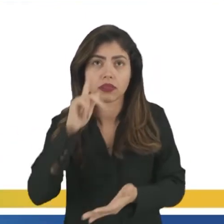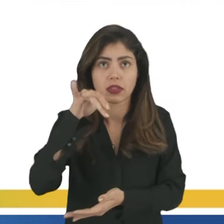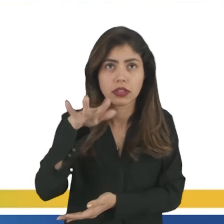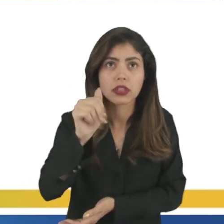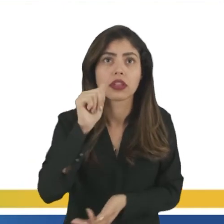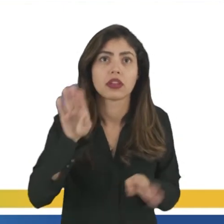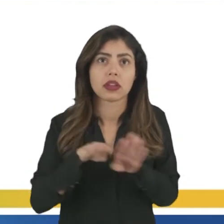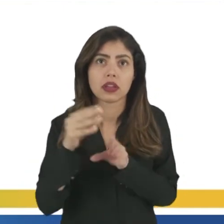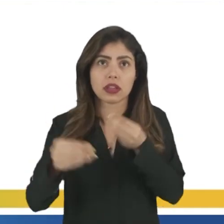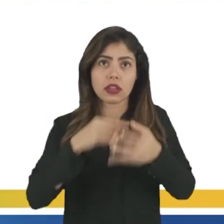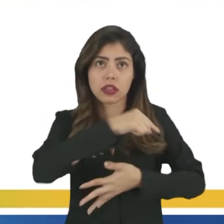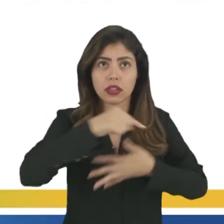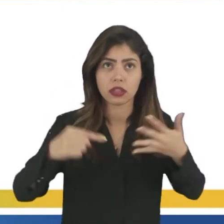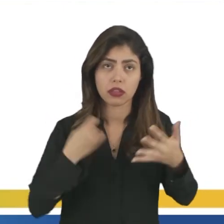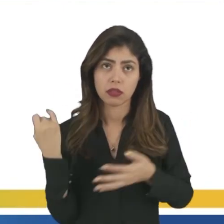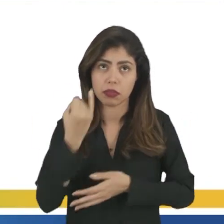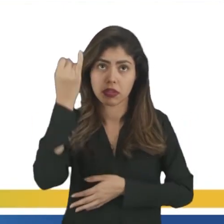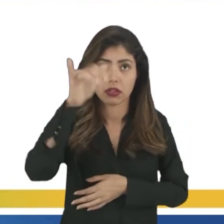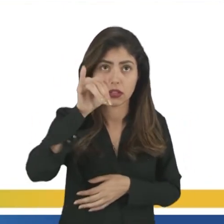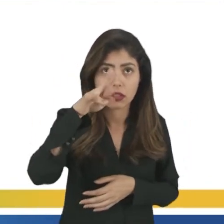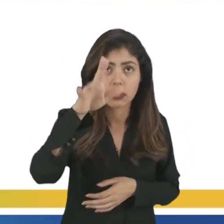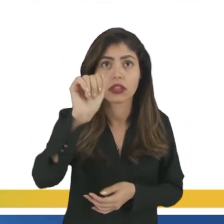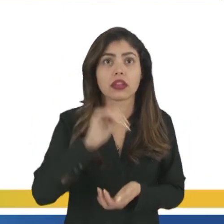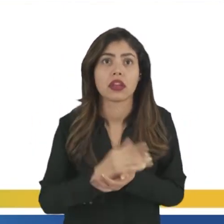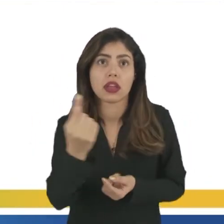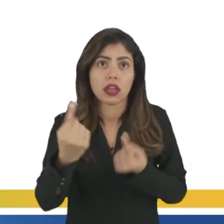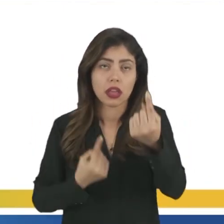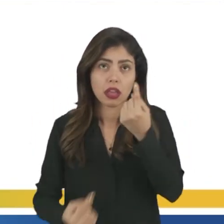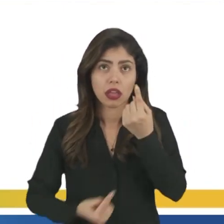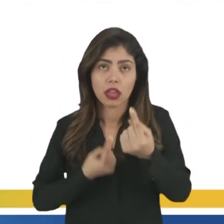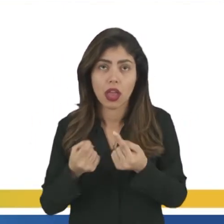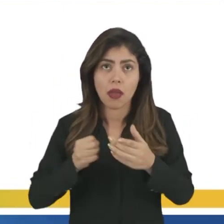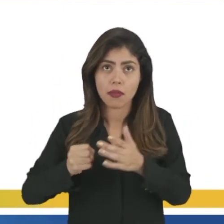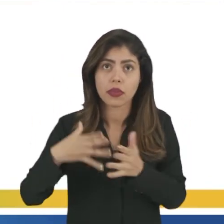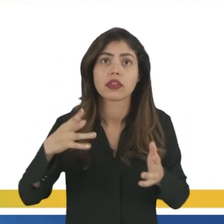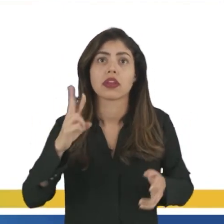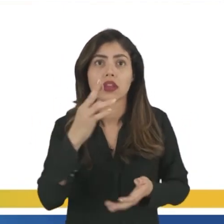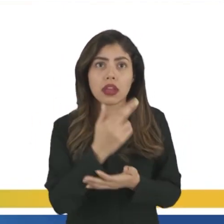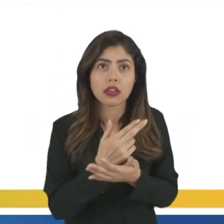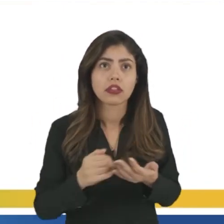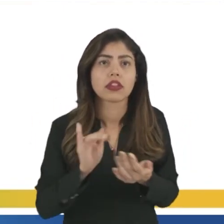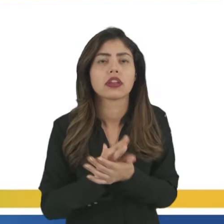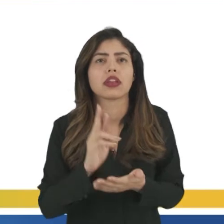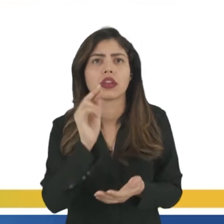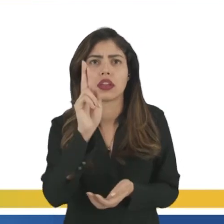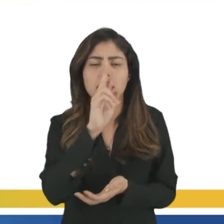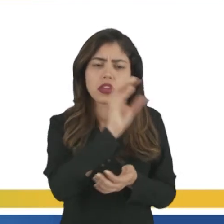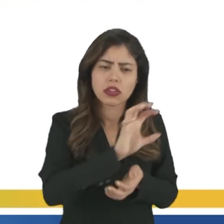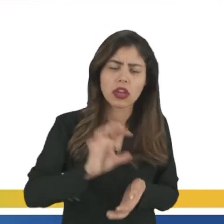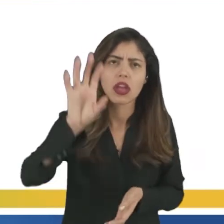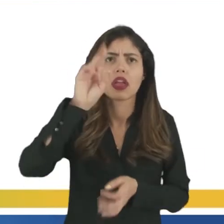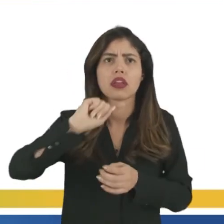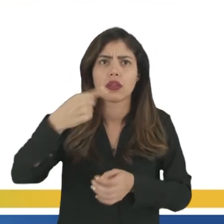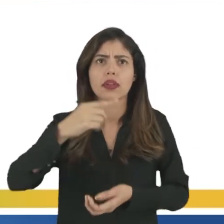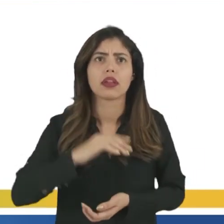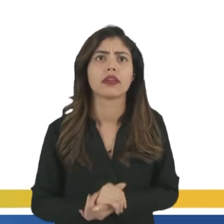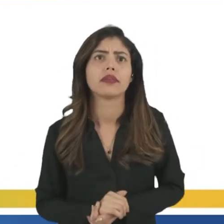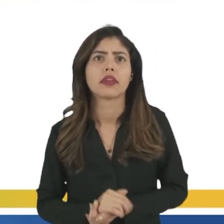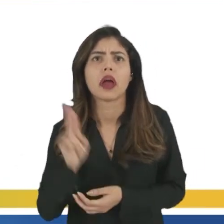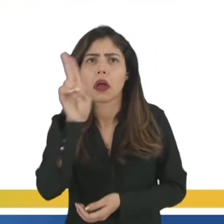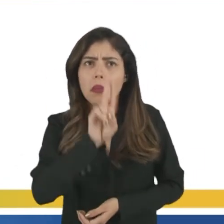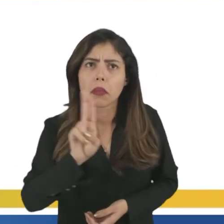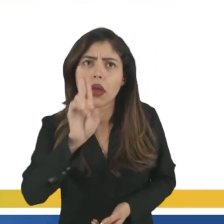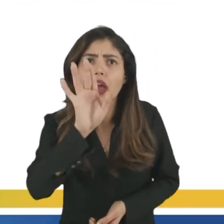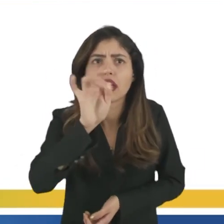arte fenícia tem como elemento fundamental a síntese entre as muitas tendências artísticas existentes na região.